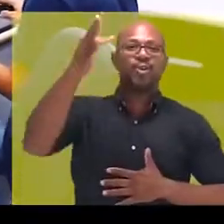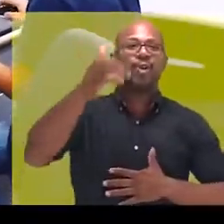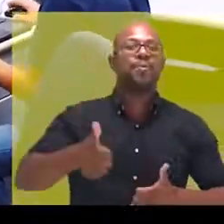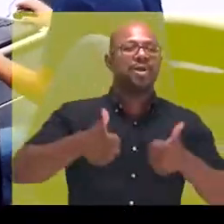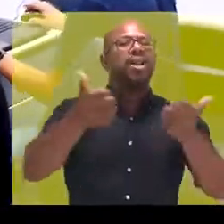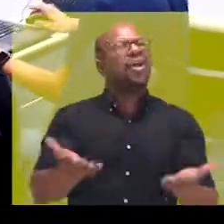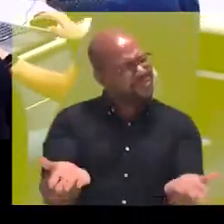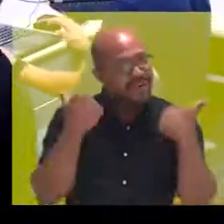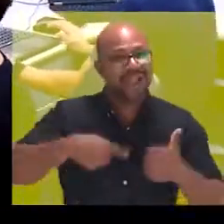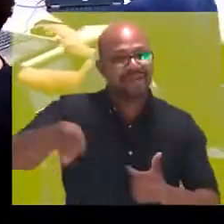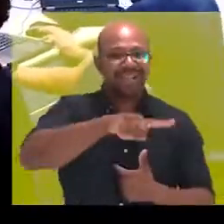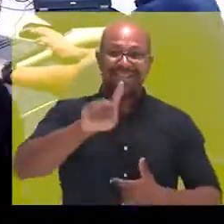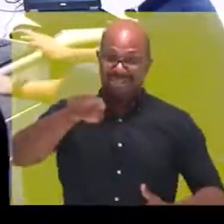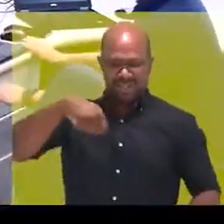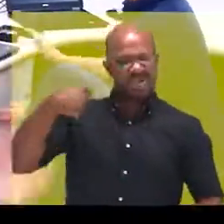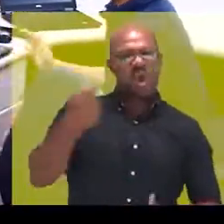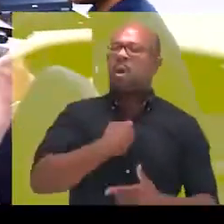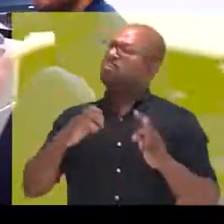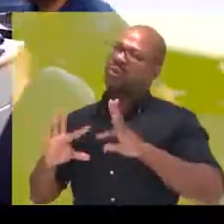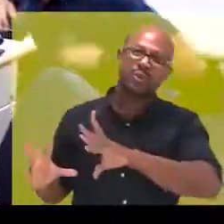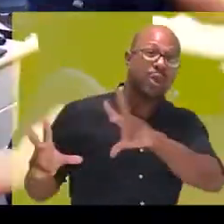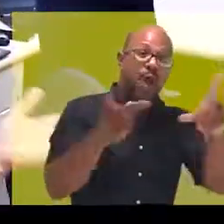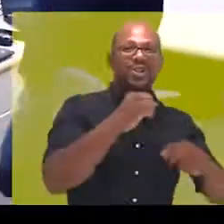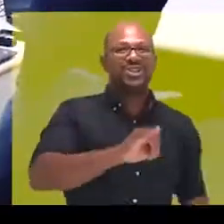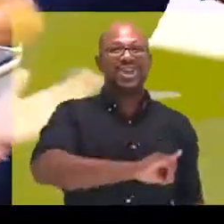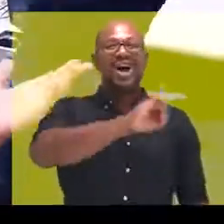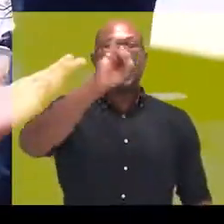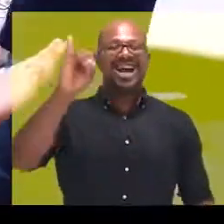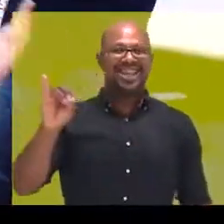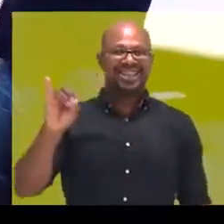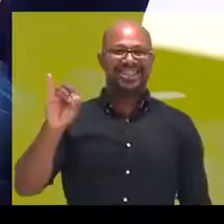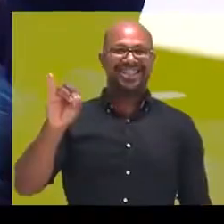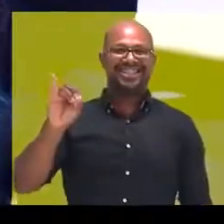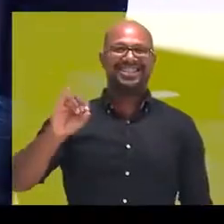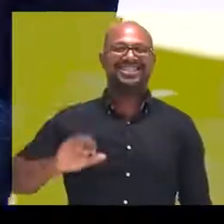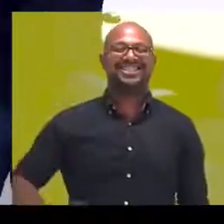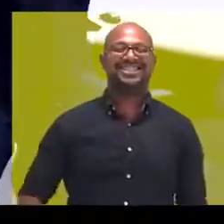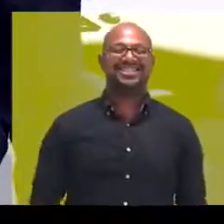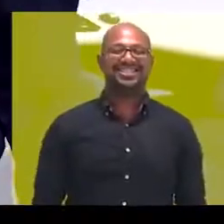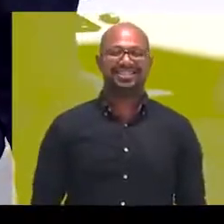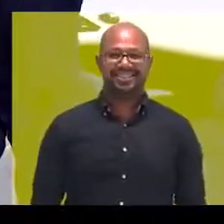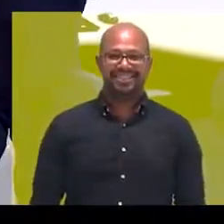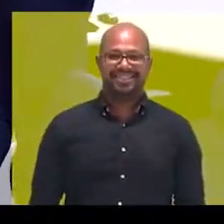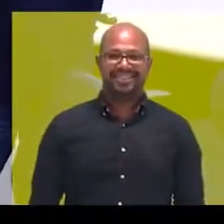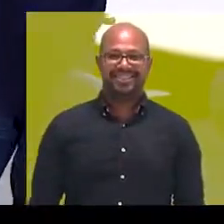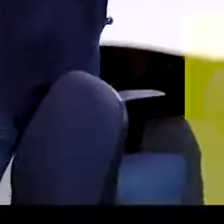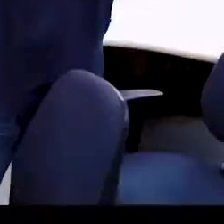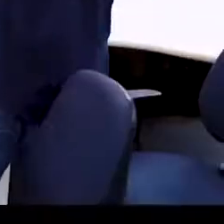melhor. Vem com a gente! Somos todos nós!